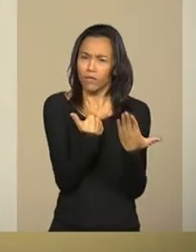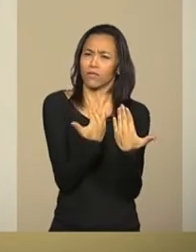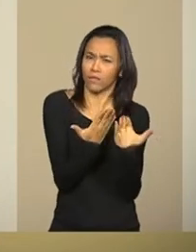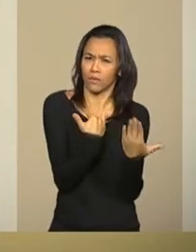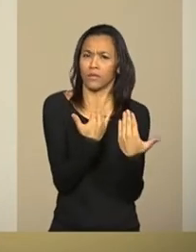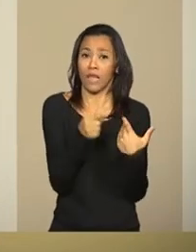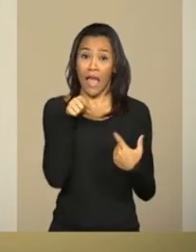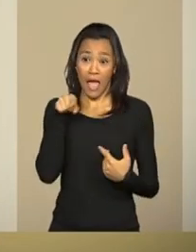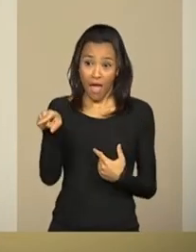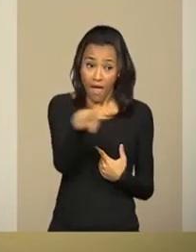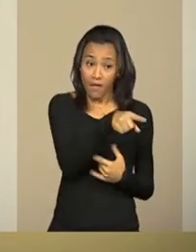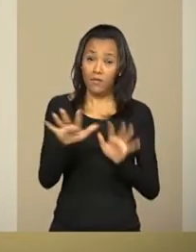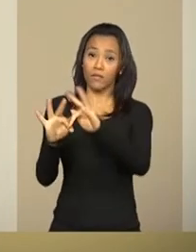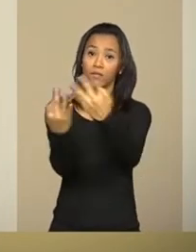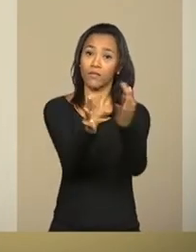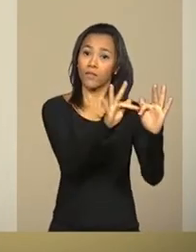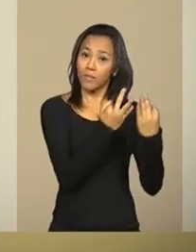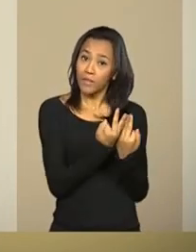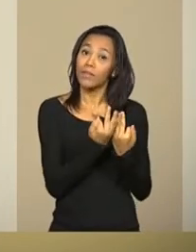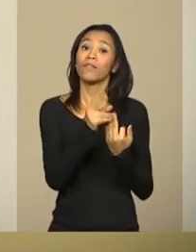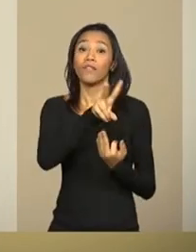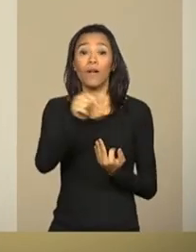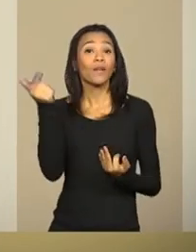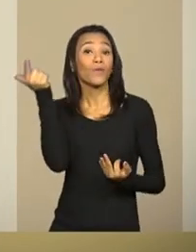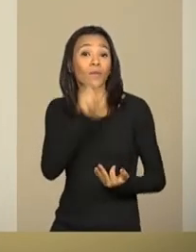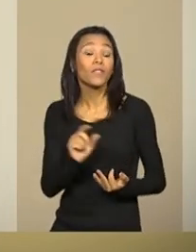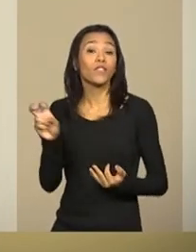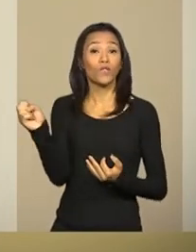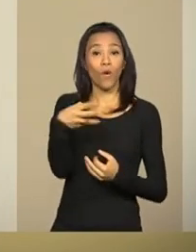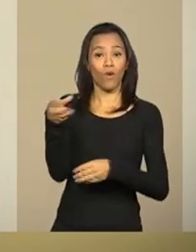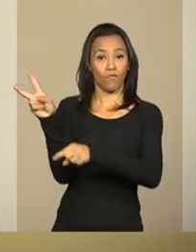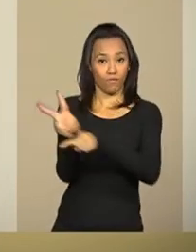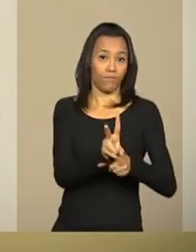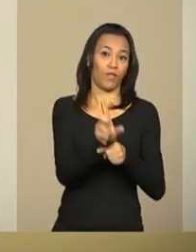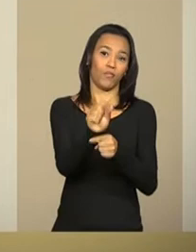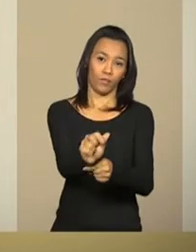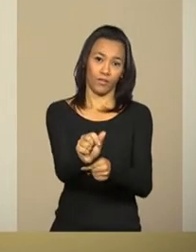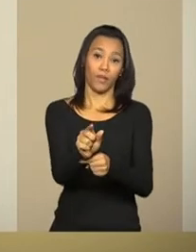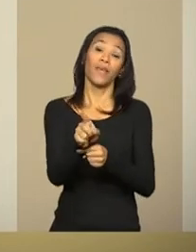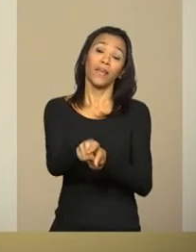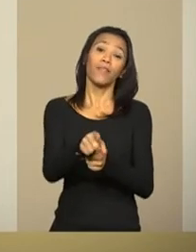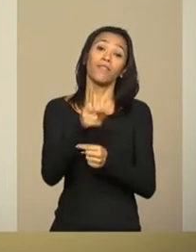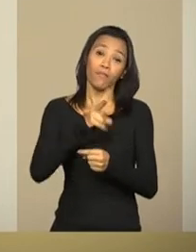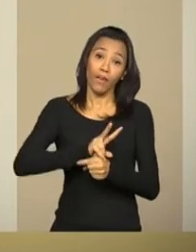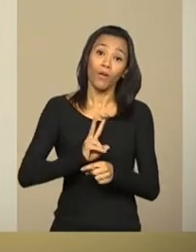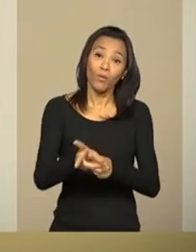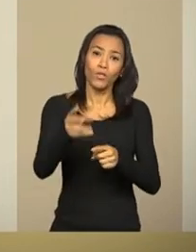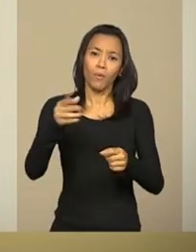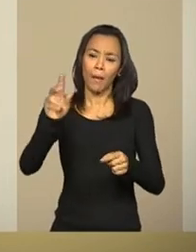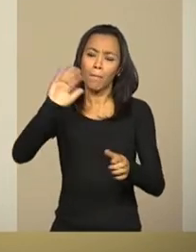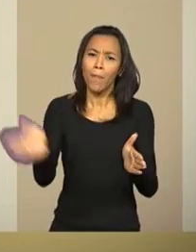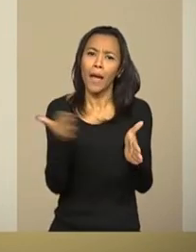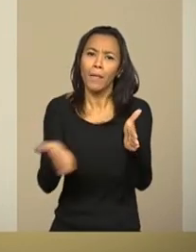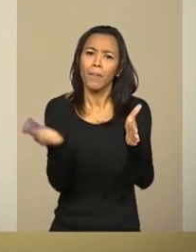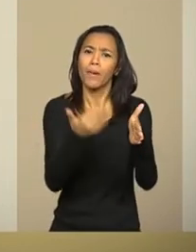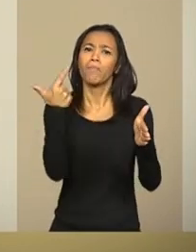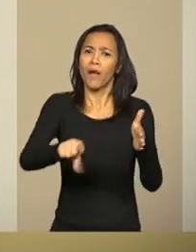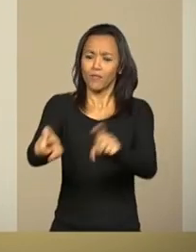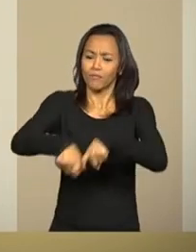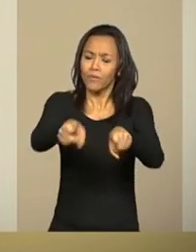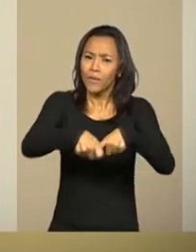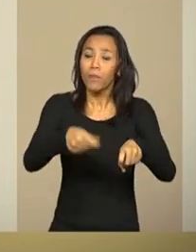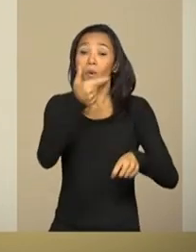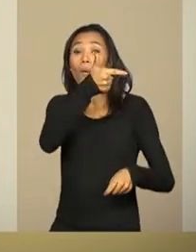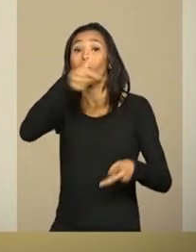que essas famílias poderão tomar novos créditos e, assim, voltar a produzir mais. Outra grande novidade é